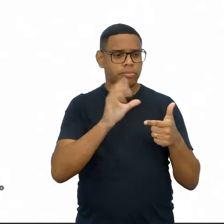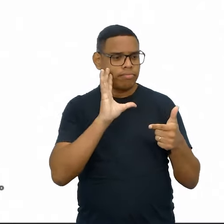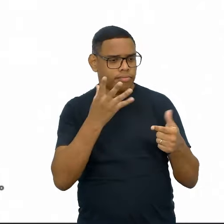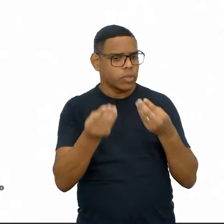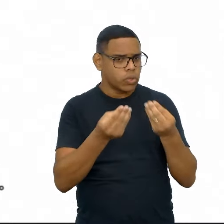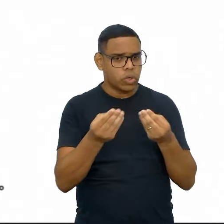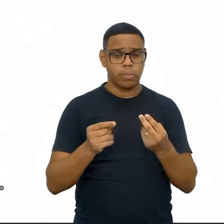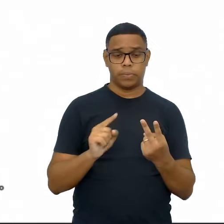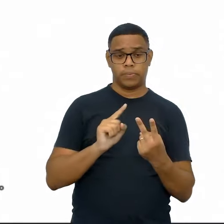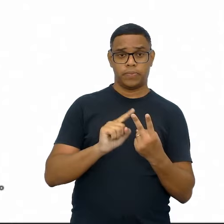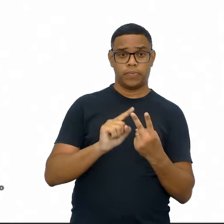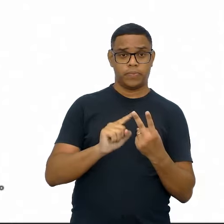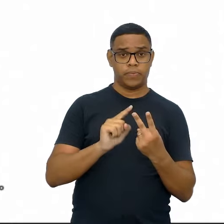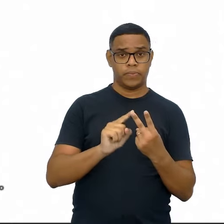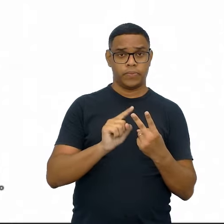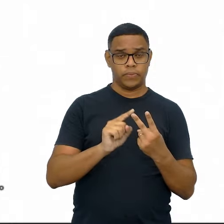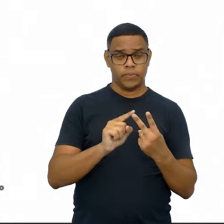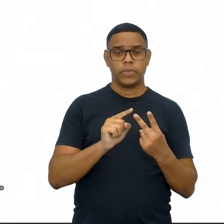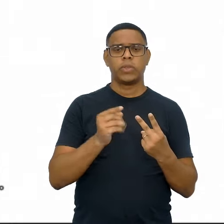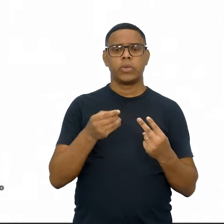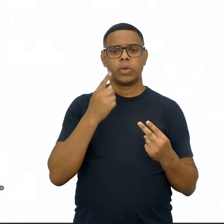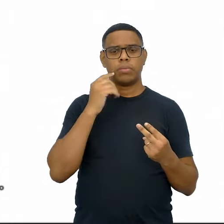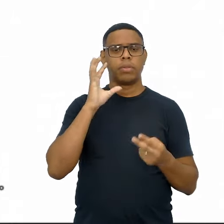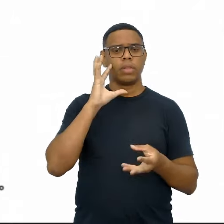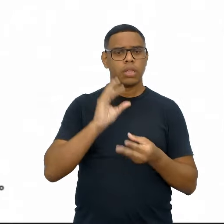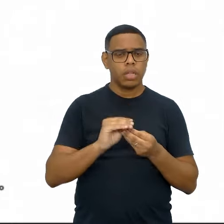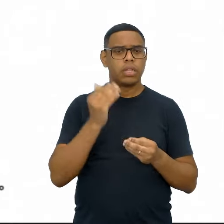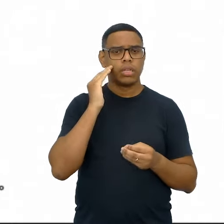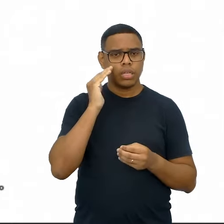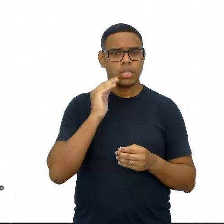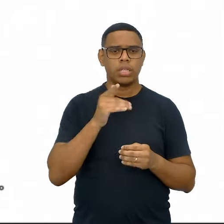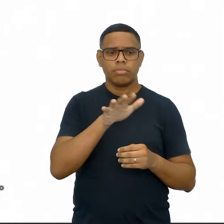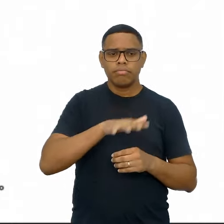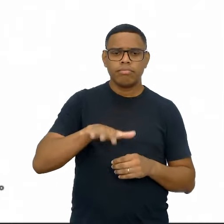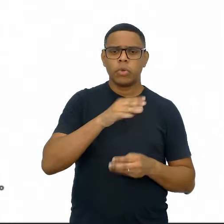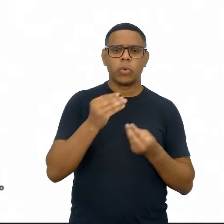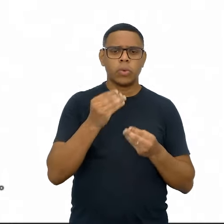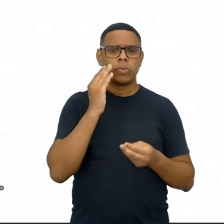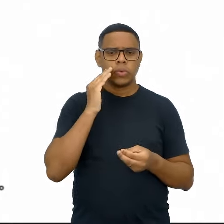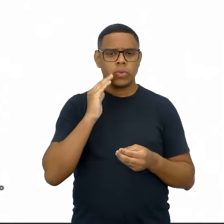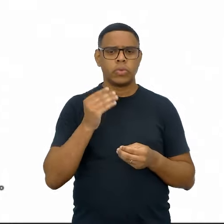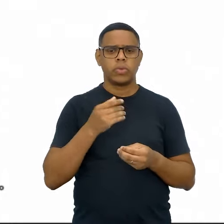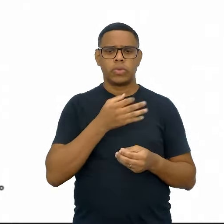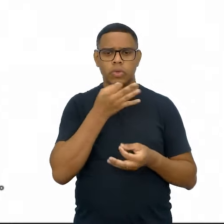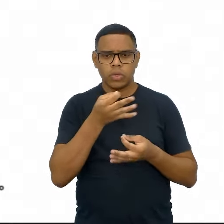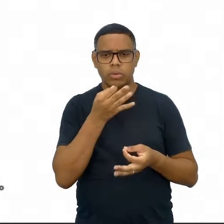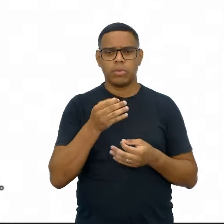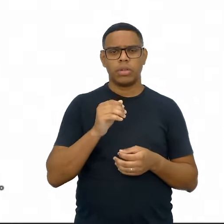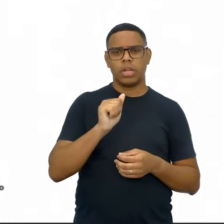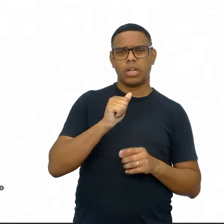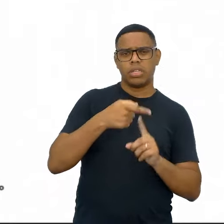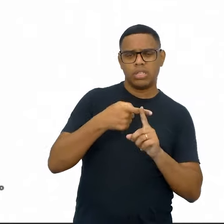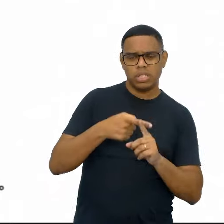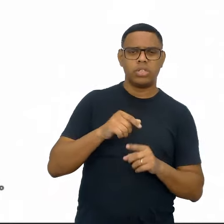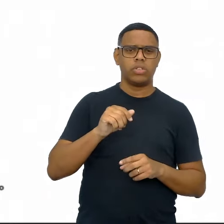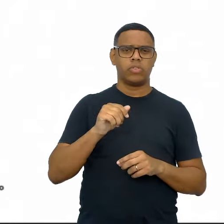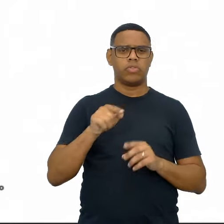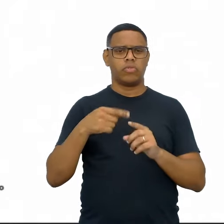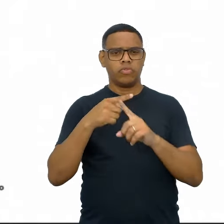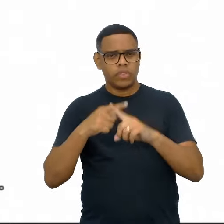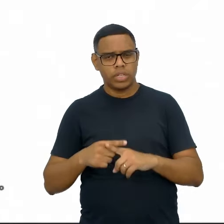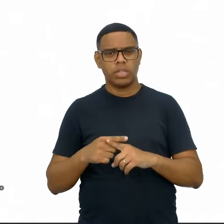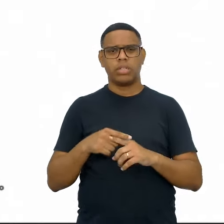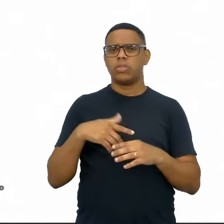problemas e a outra na compreensão do próprio sistema, né, ser posicional, aditivo,